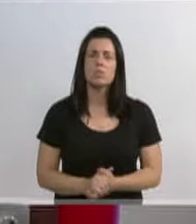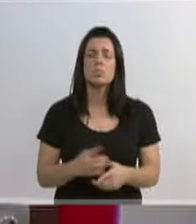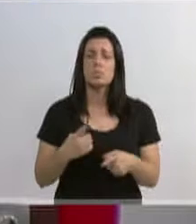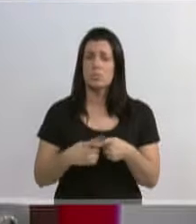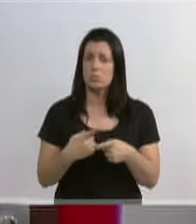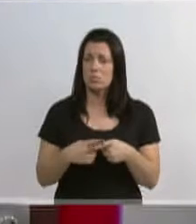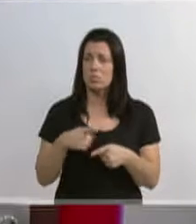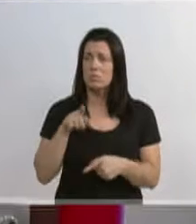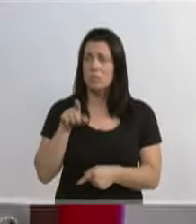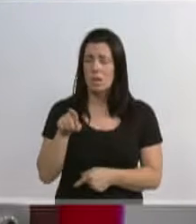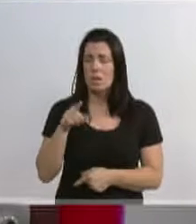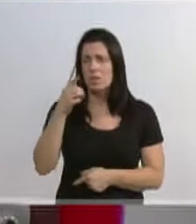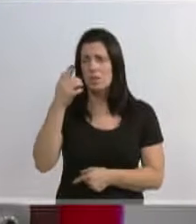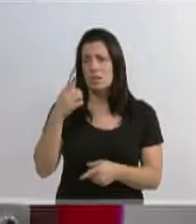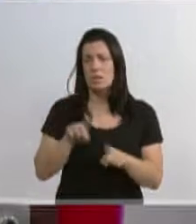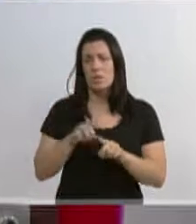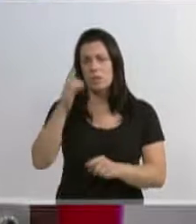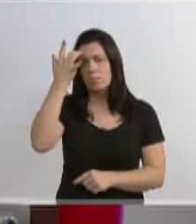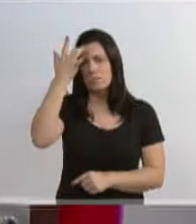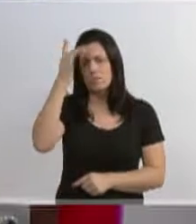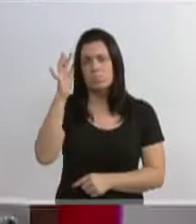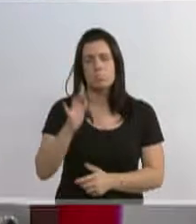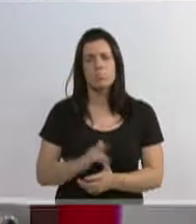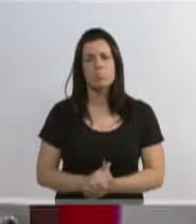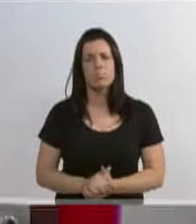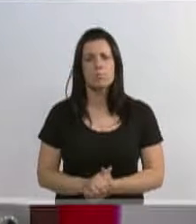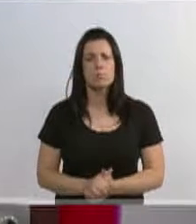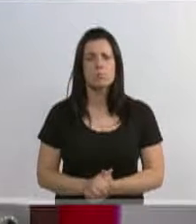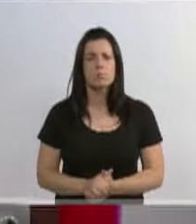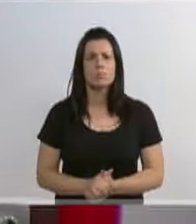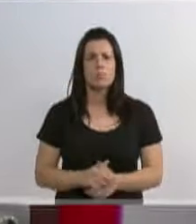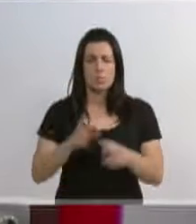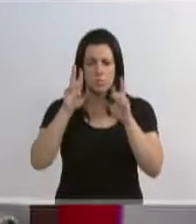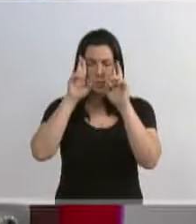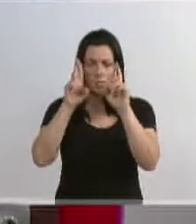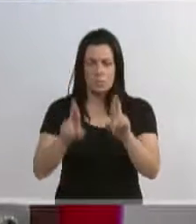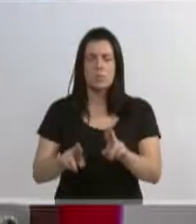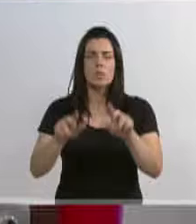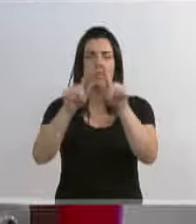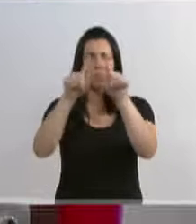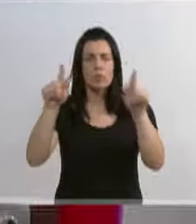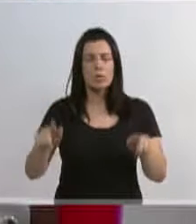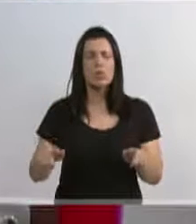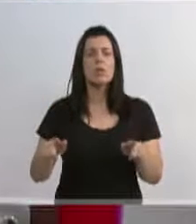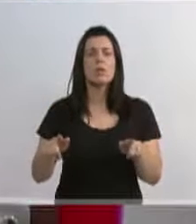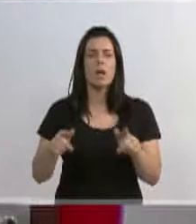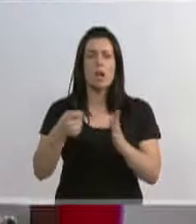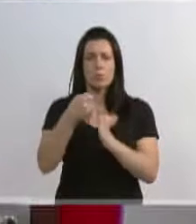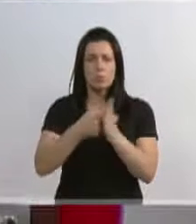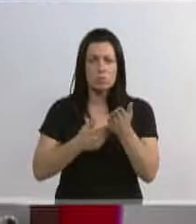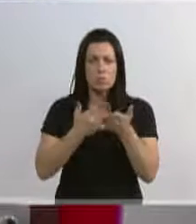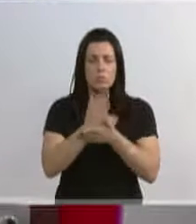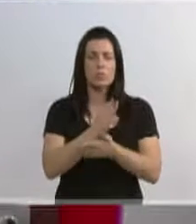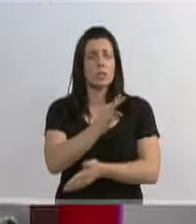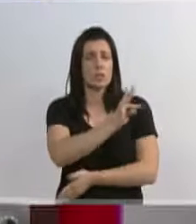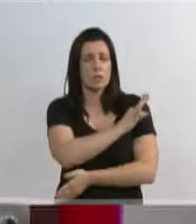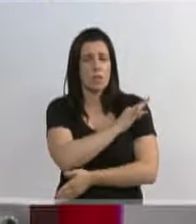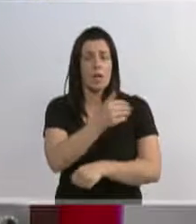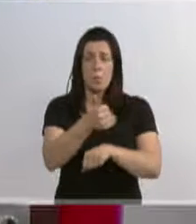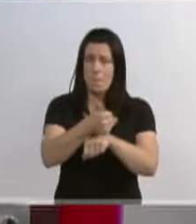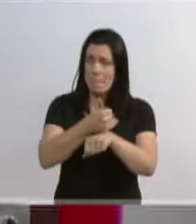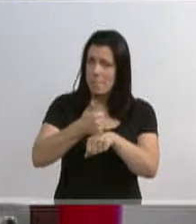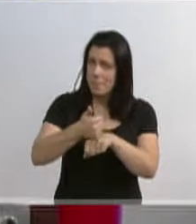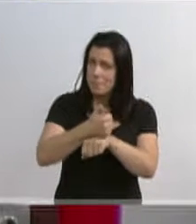também não estão conseguindo. Então, em respeito a estes servidores de carreira, a estes técnicos, a estes